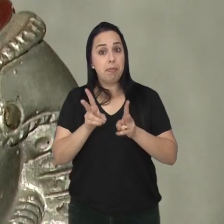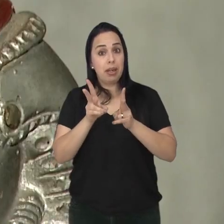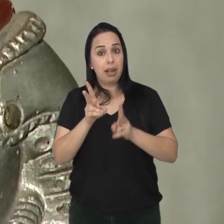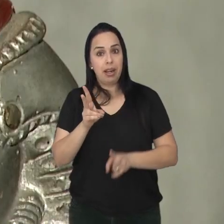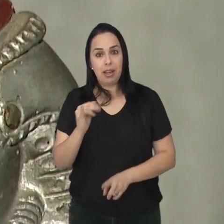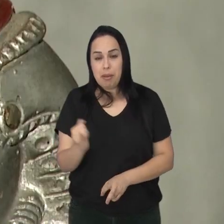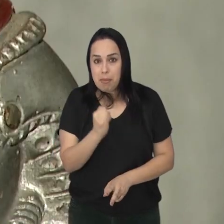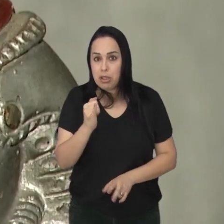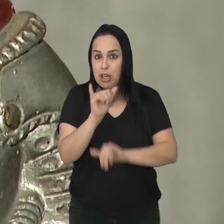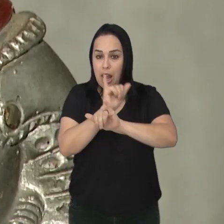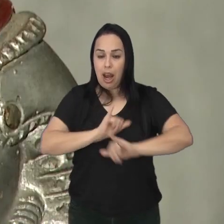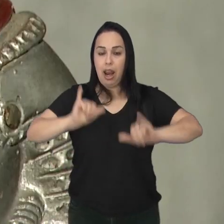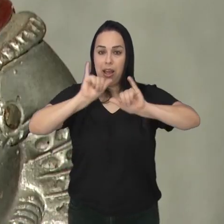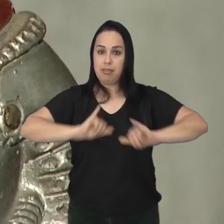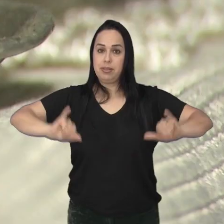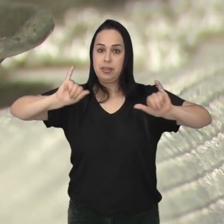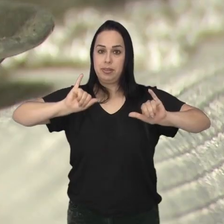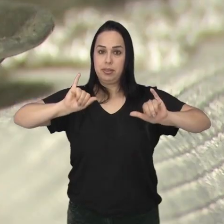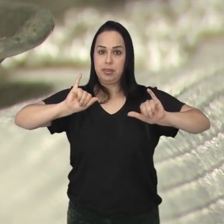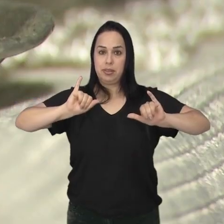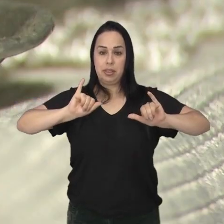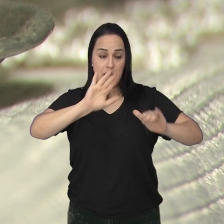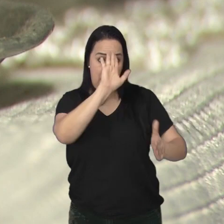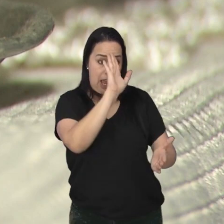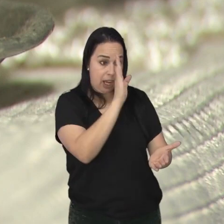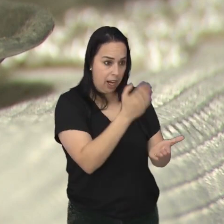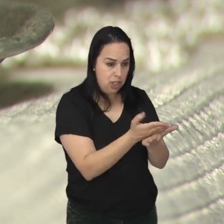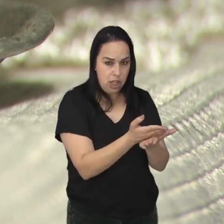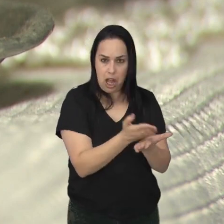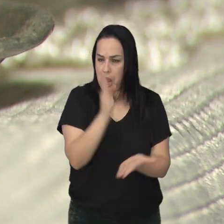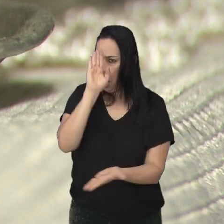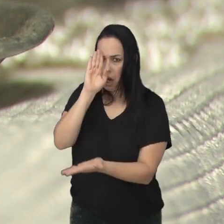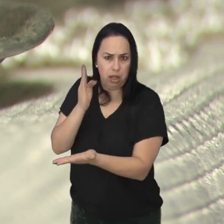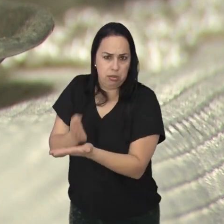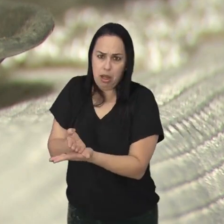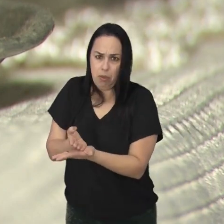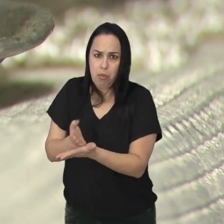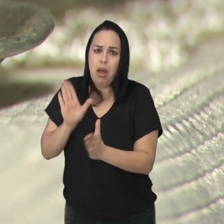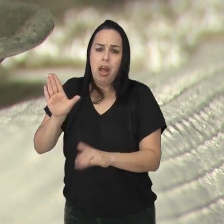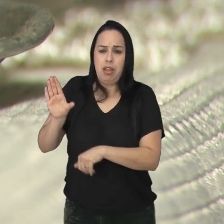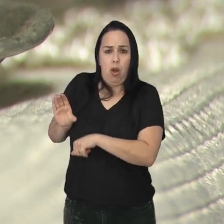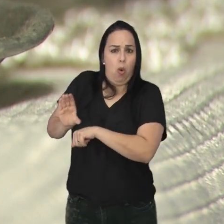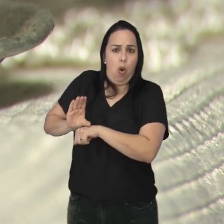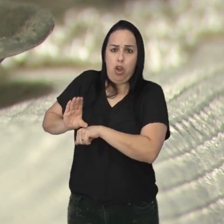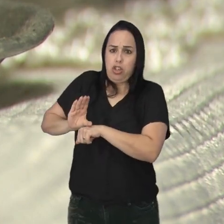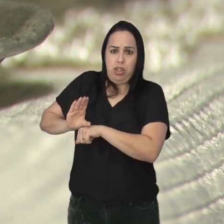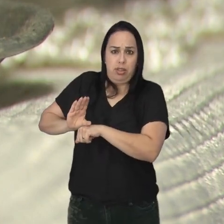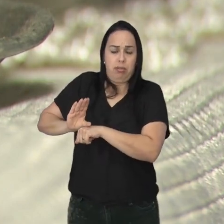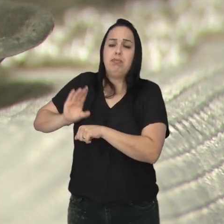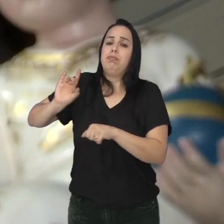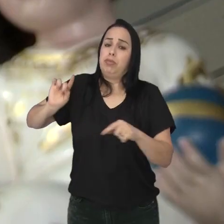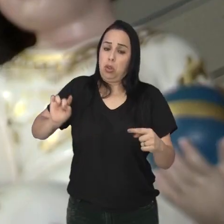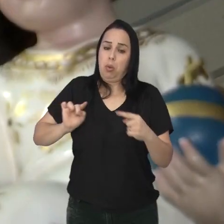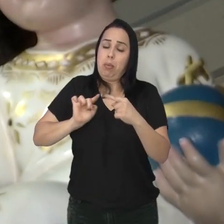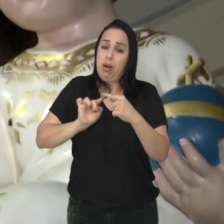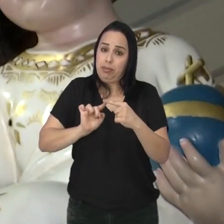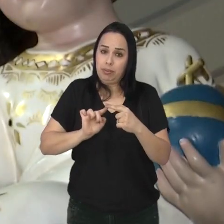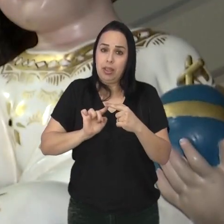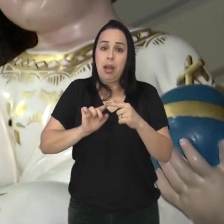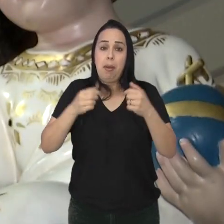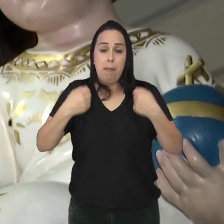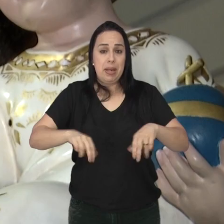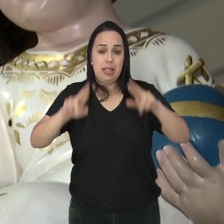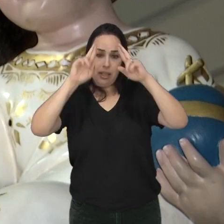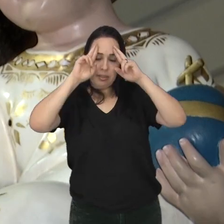É sempre importante reforçar: o direito de crer ou de não crer é garantido pela Constituição. E um dos